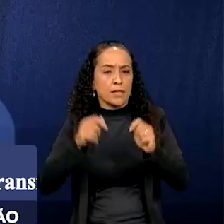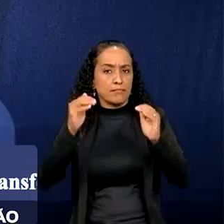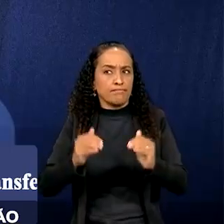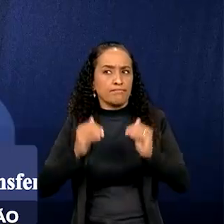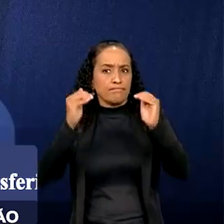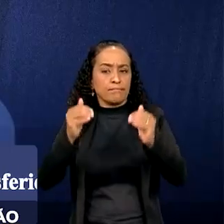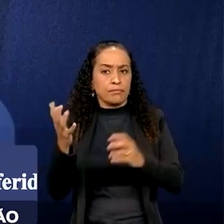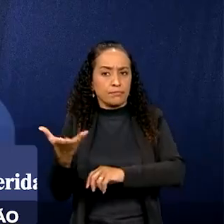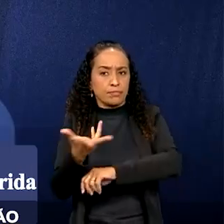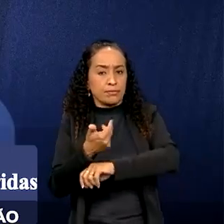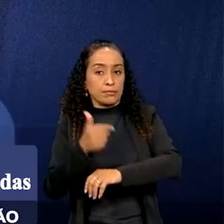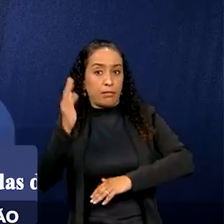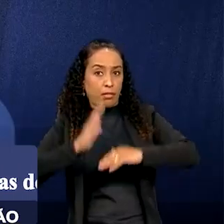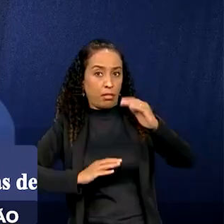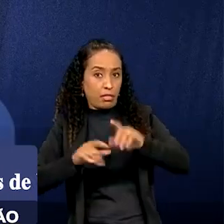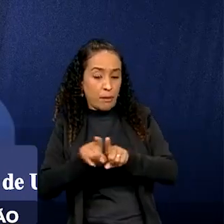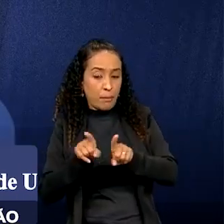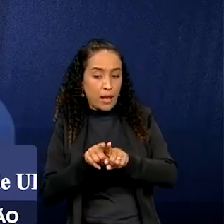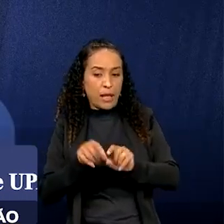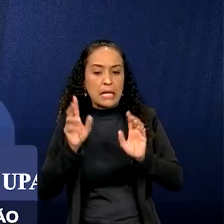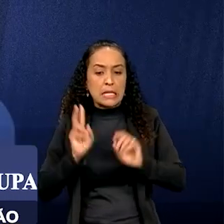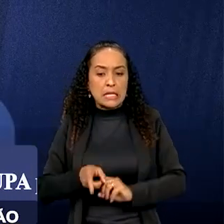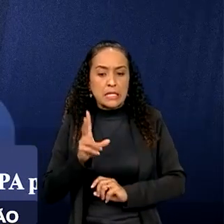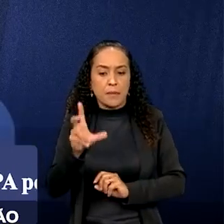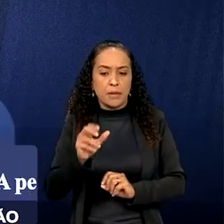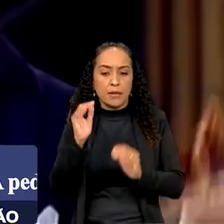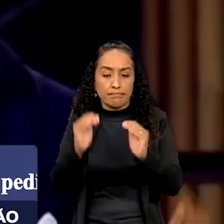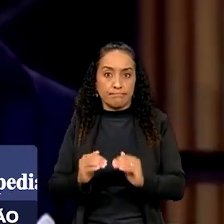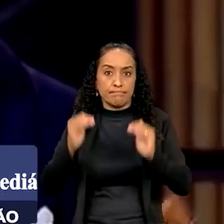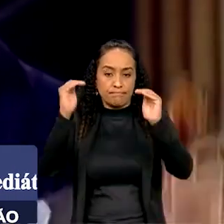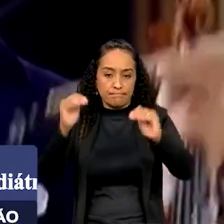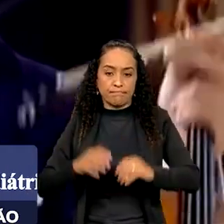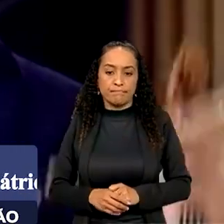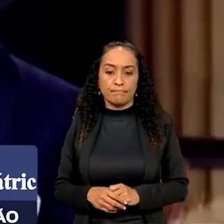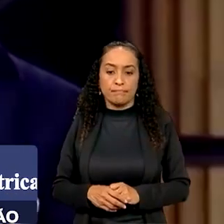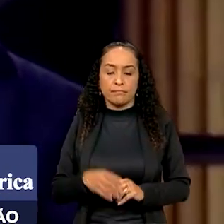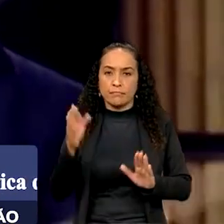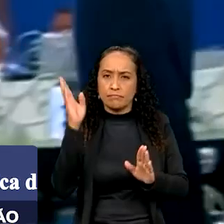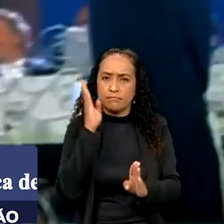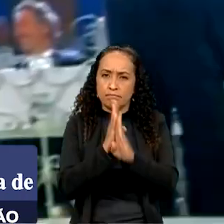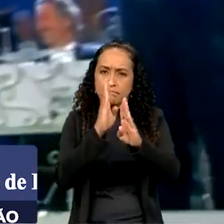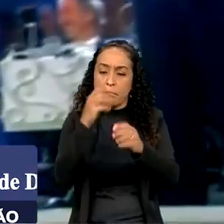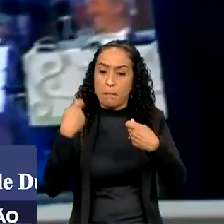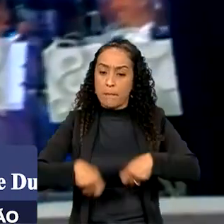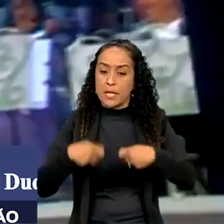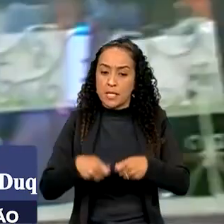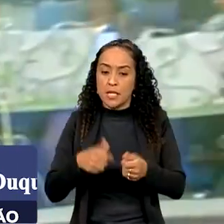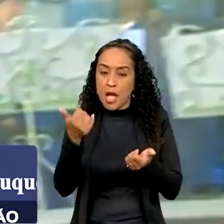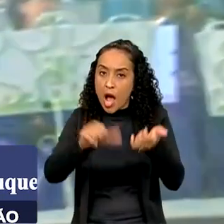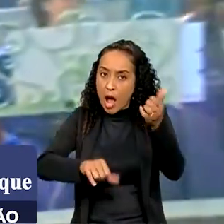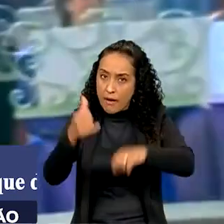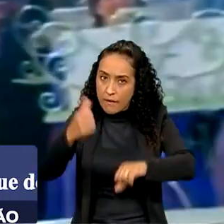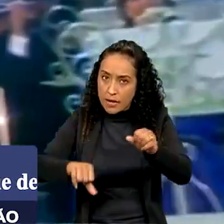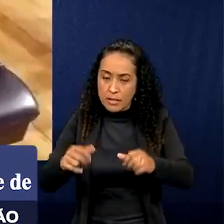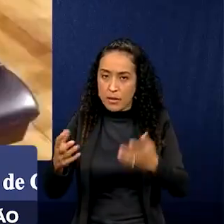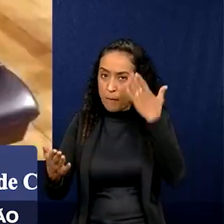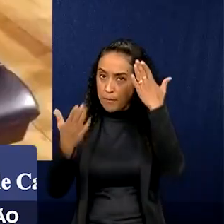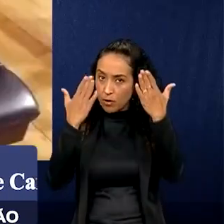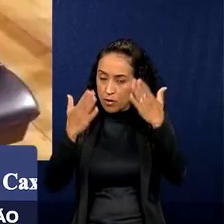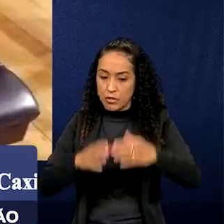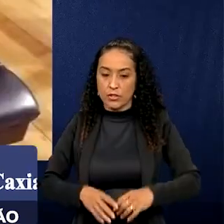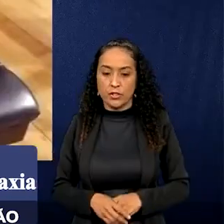de aptidões e talentos, sempre acima da média. Para identificar, é necessária uma avaliação psicológica.